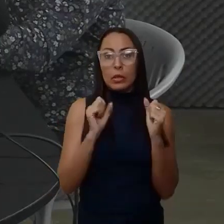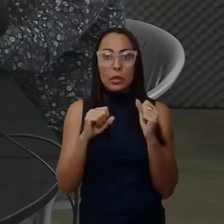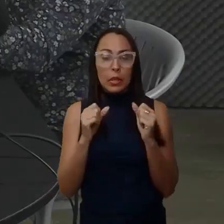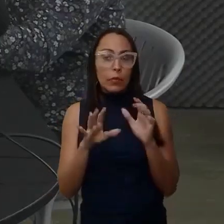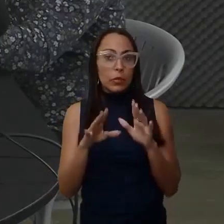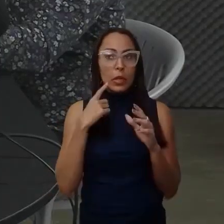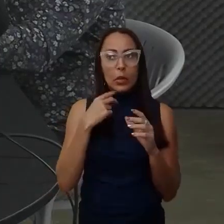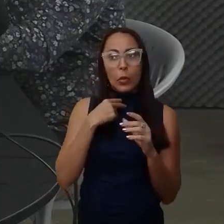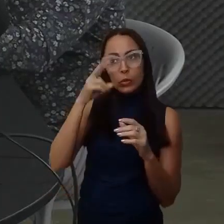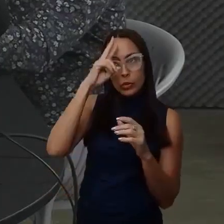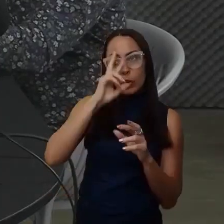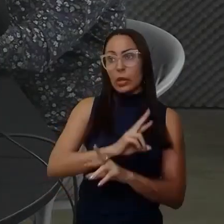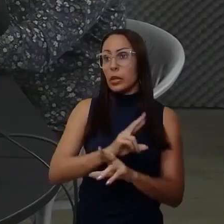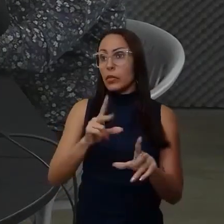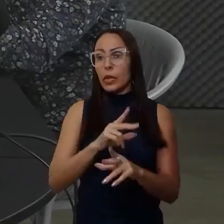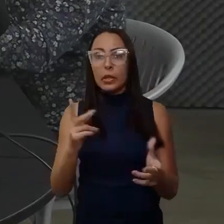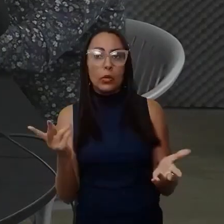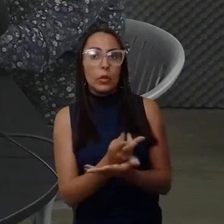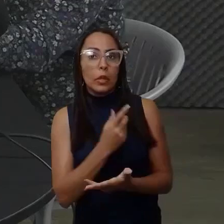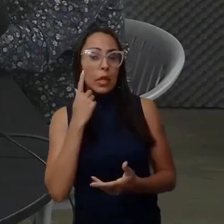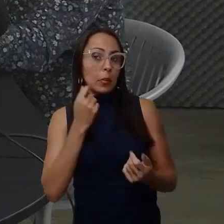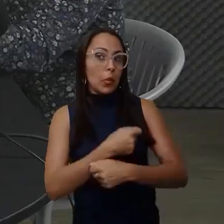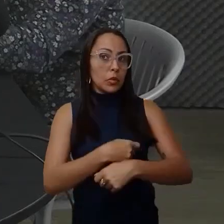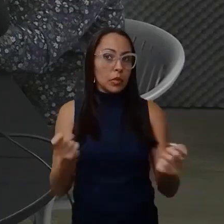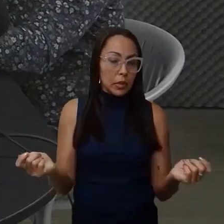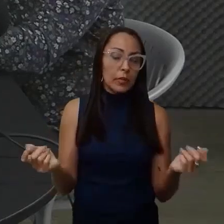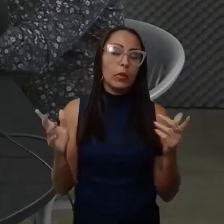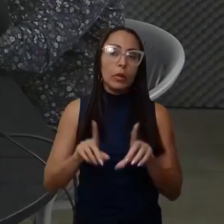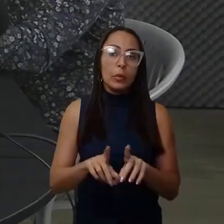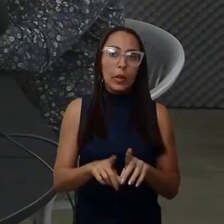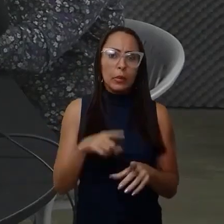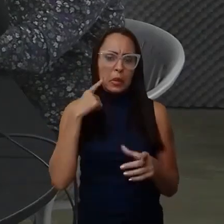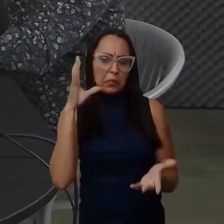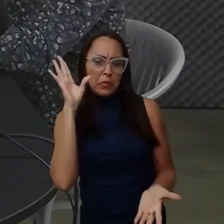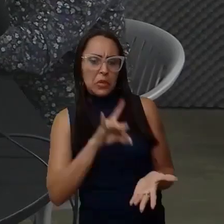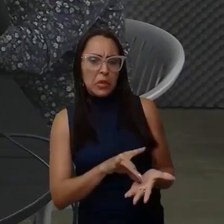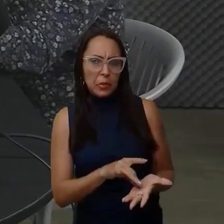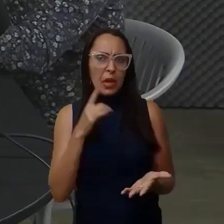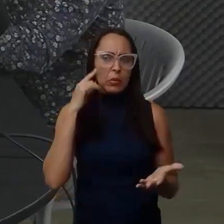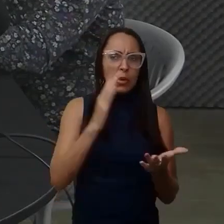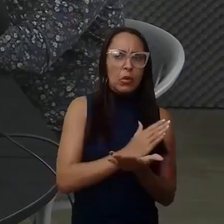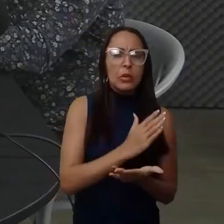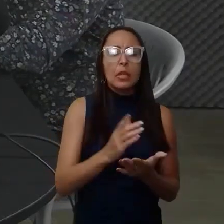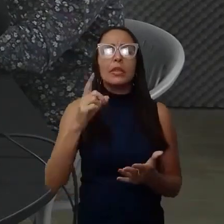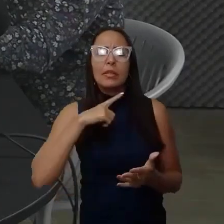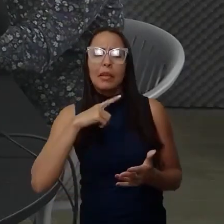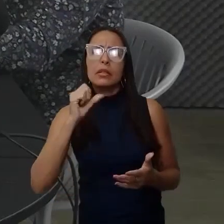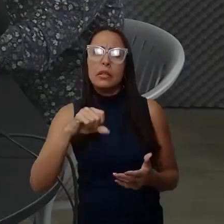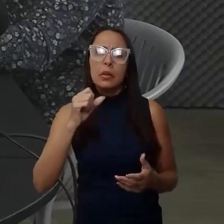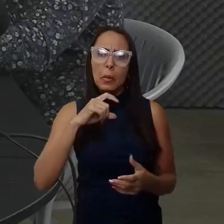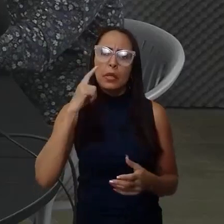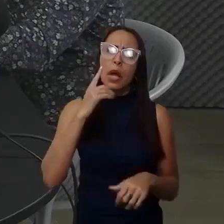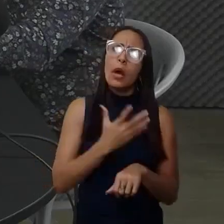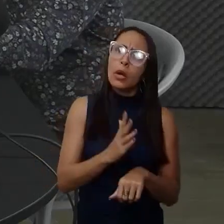do que ela aconteceu, o que é impossível, porque é impossível reproduzir a história fielmente, né? Alguma coisa vai ter ali, mas é o